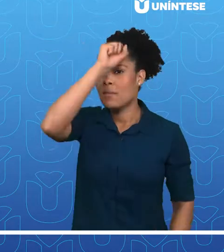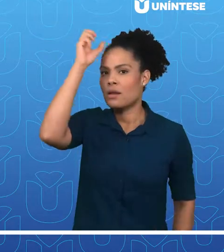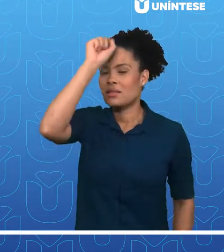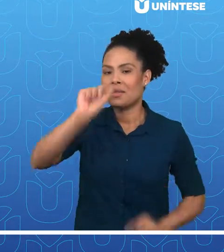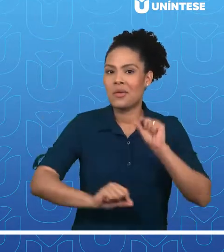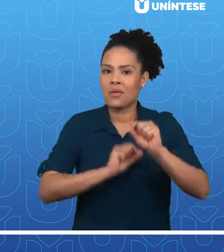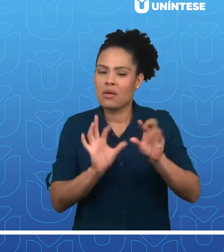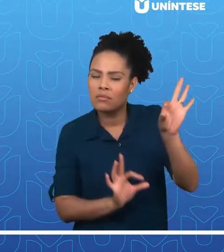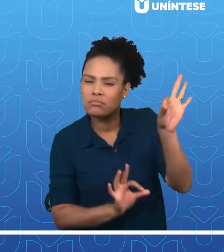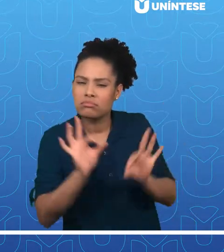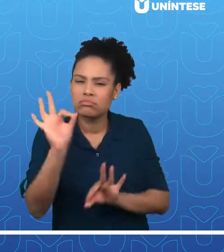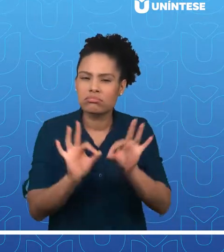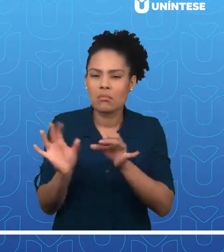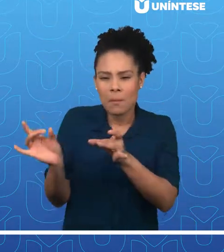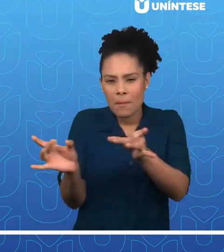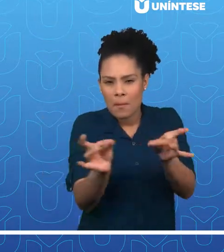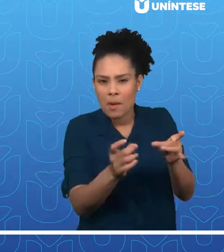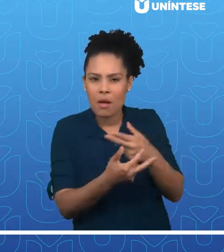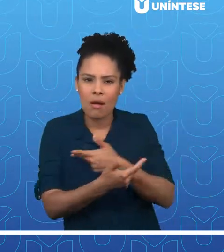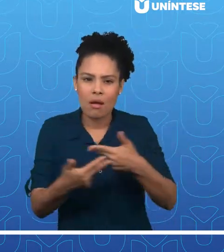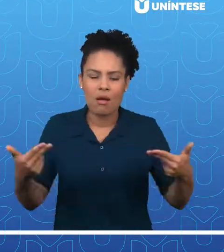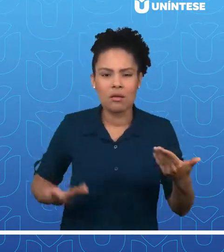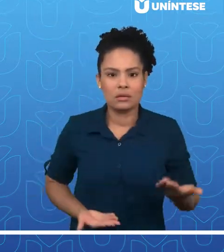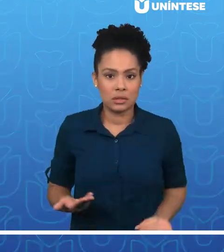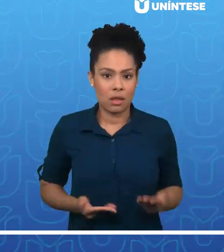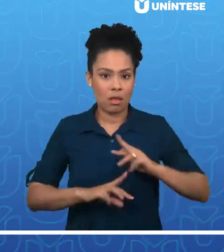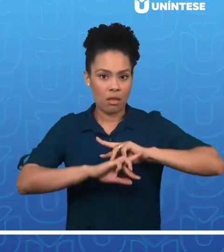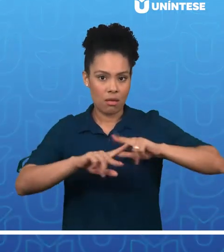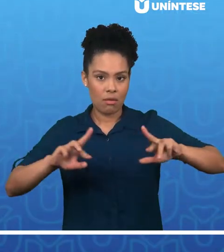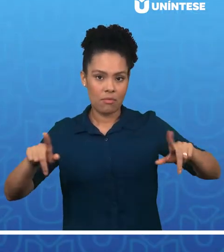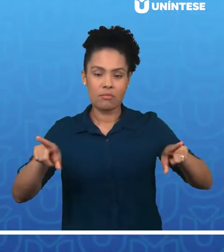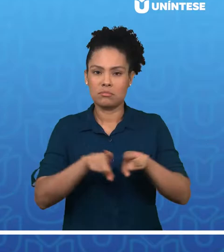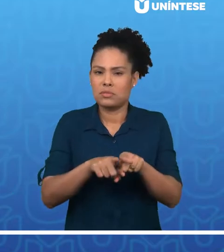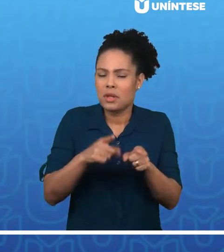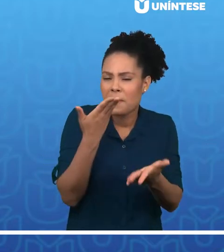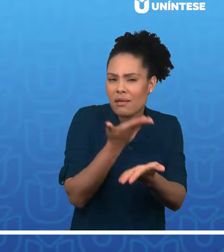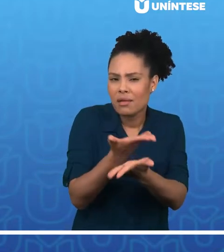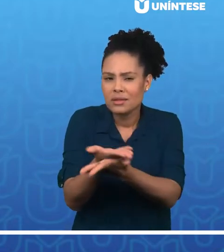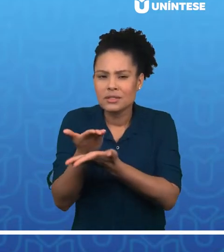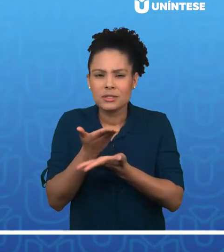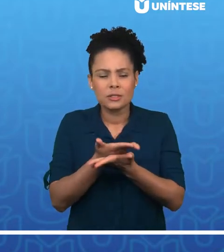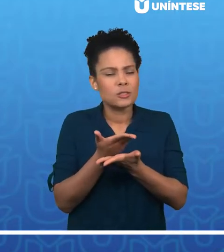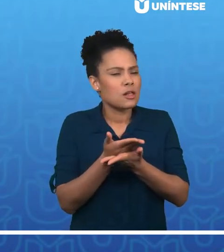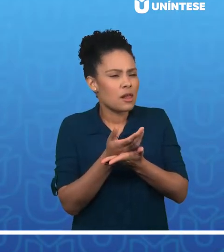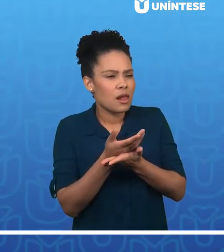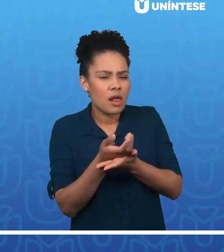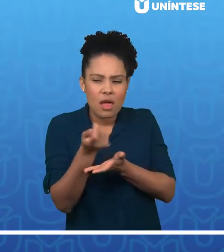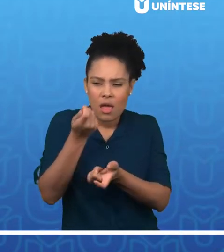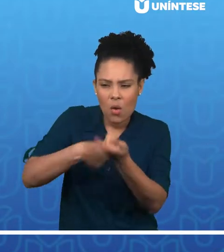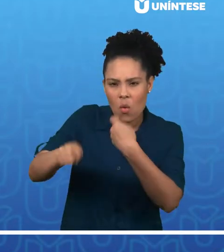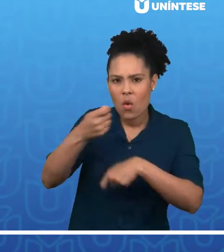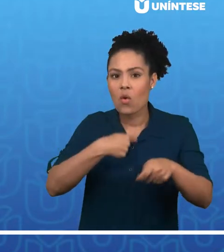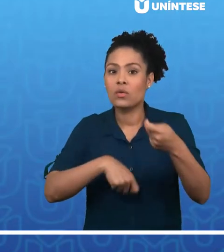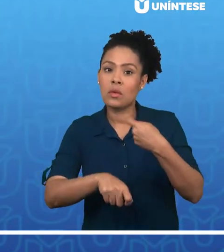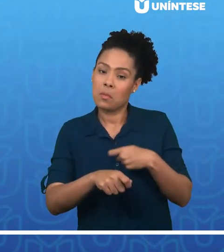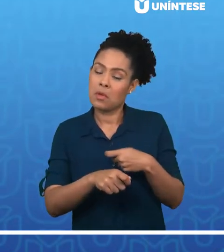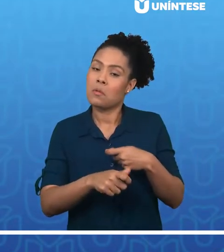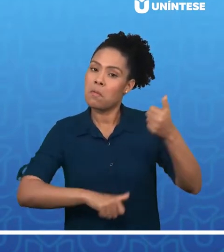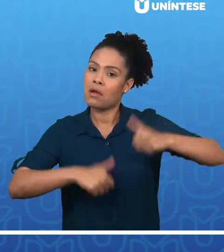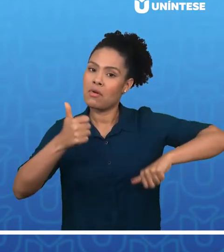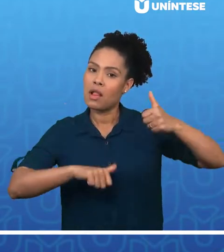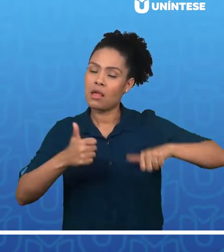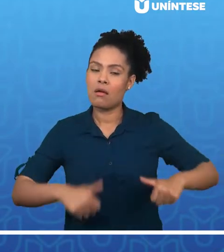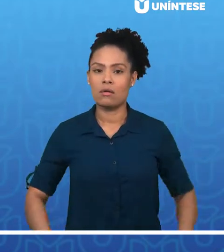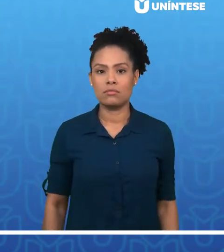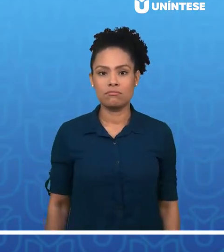Comercial da Uníntese, o estudante vai aprender ao longo da graduação, a organizar os processos de comercialização de produtos e serviços, a